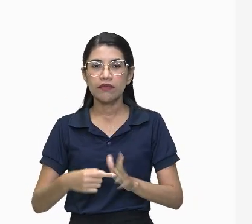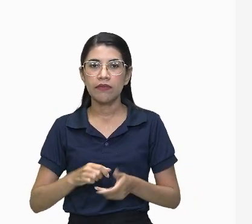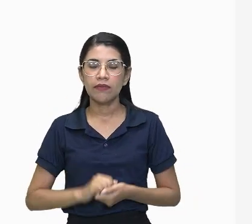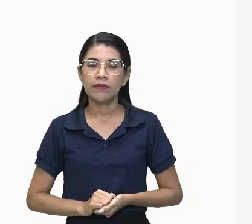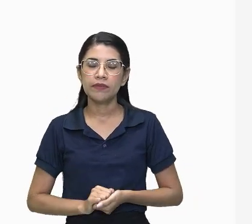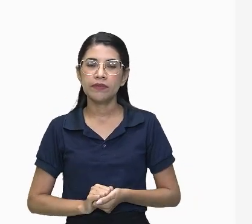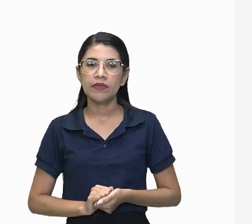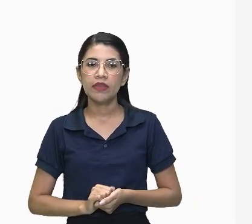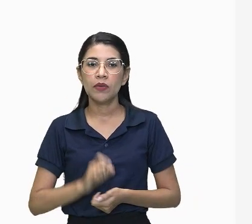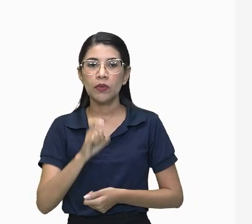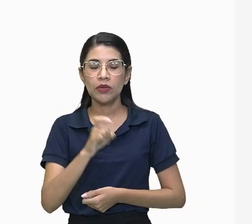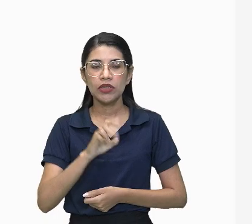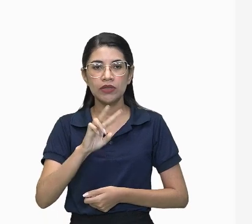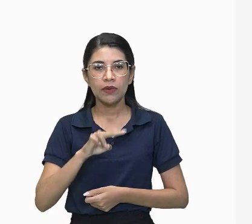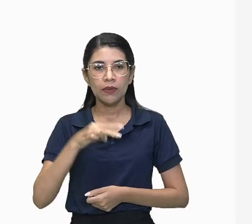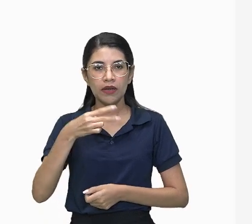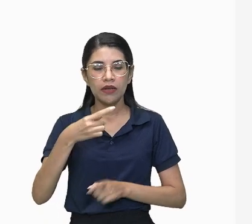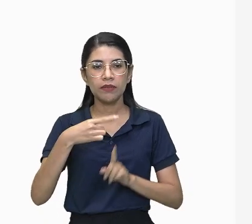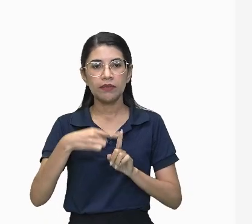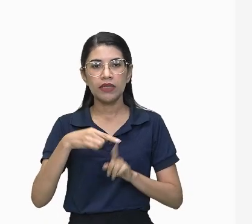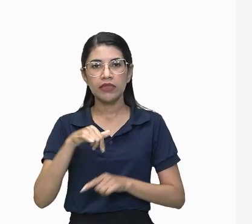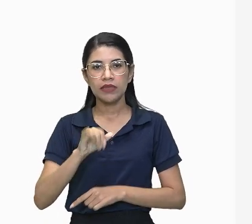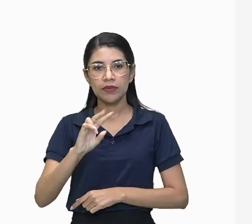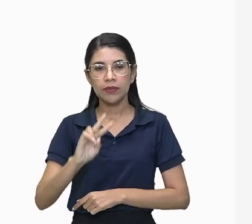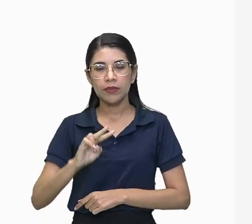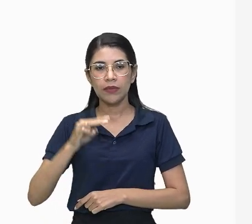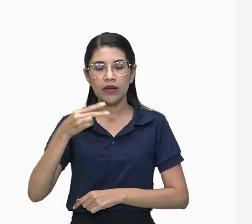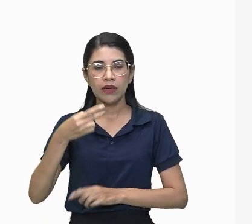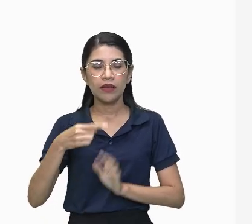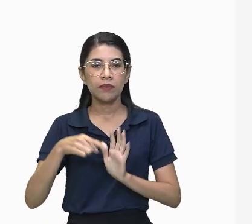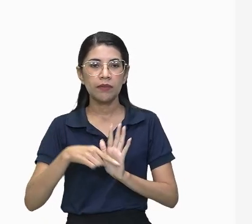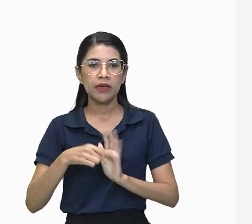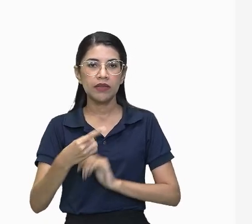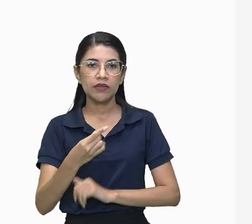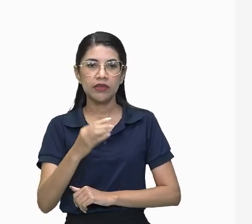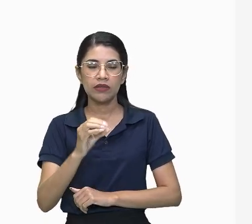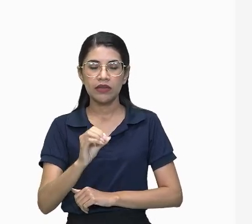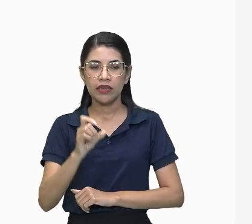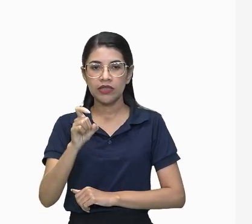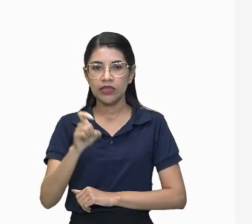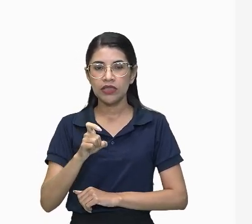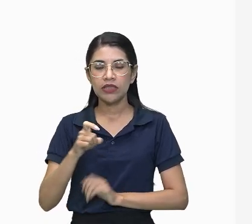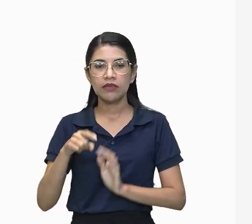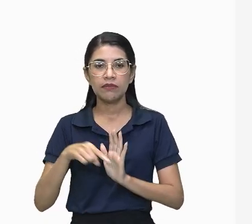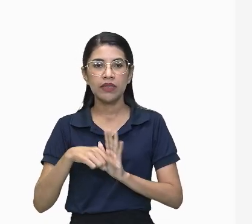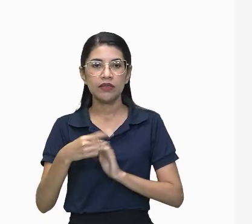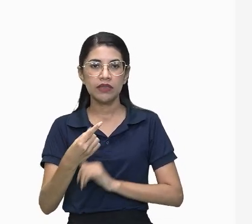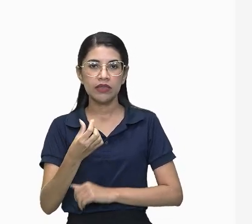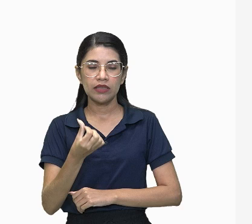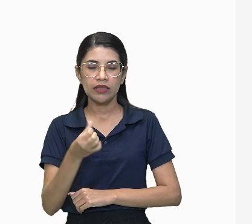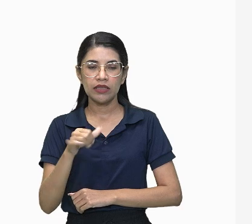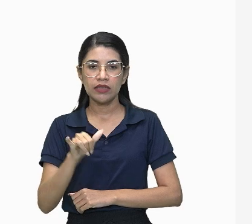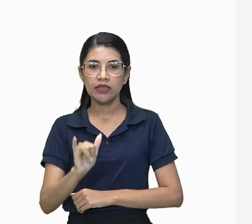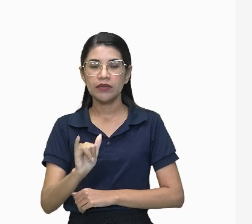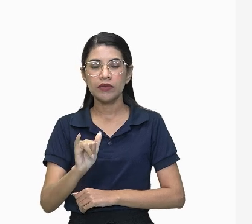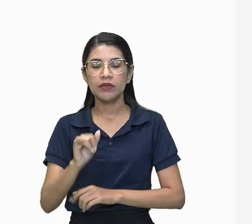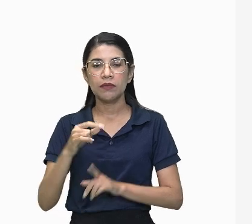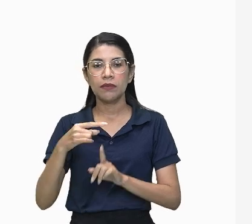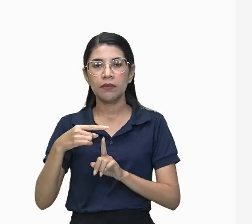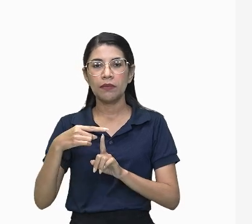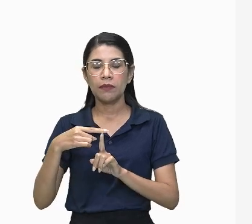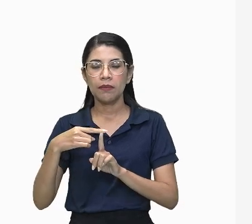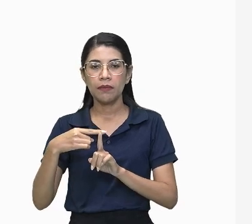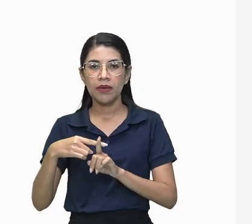X ao quadrado mais y ao quadrado menos 10x menos 16 y,